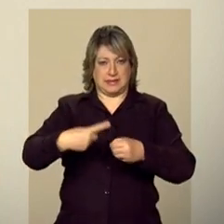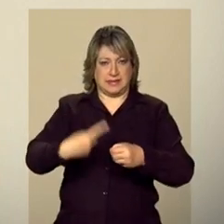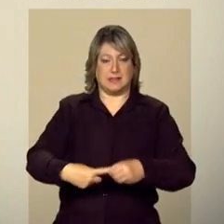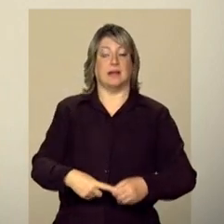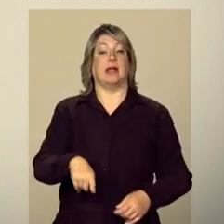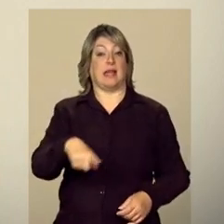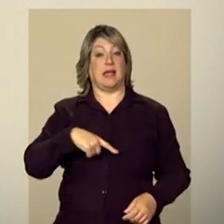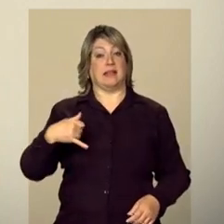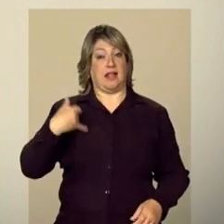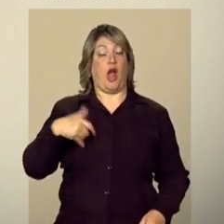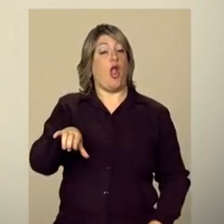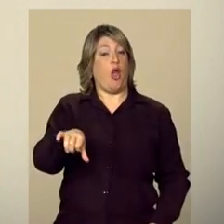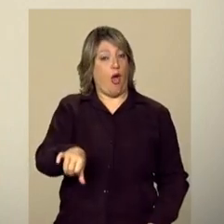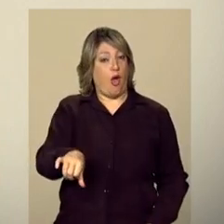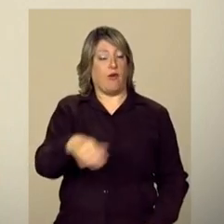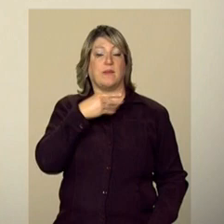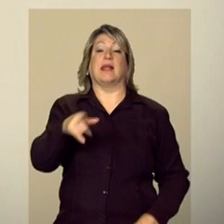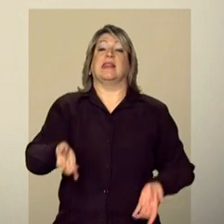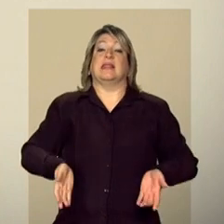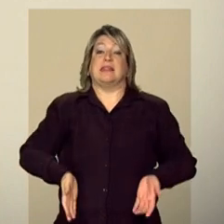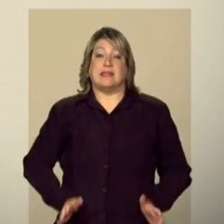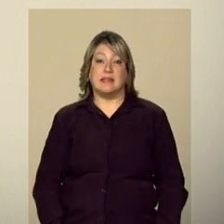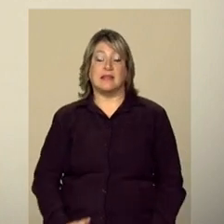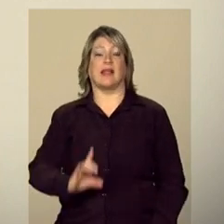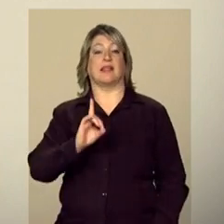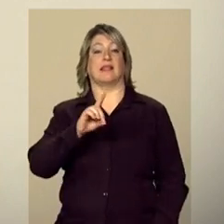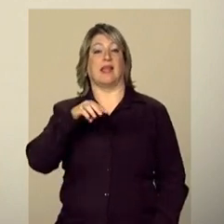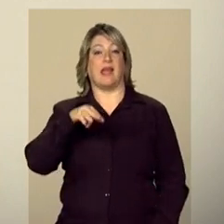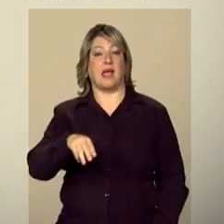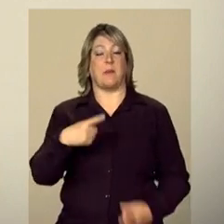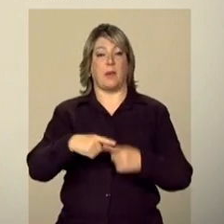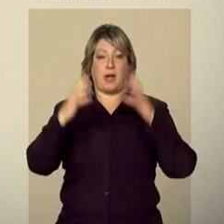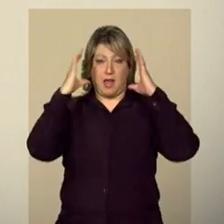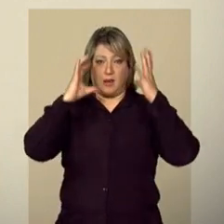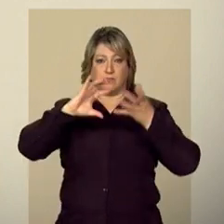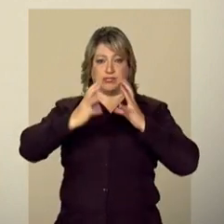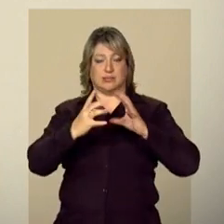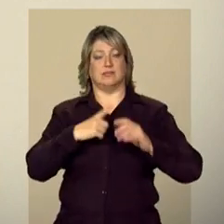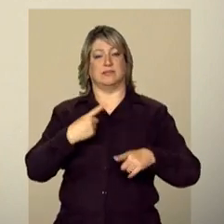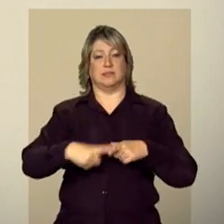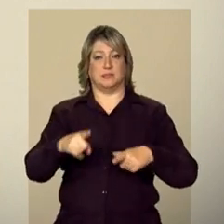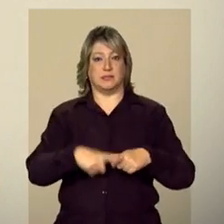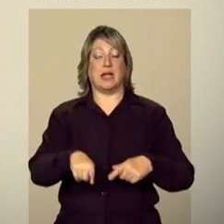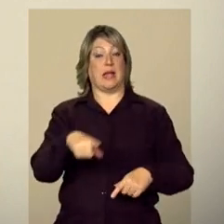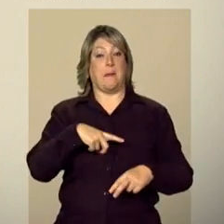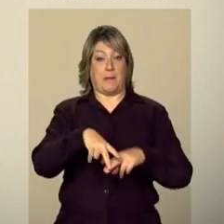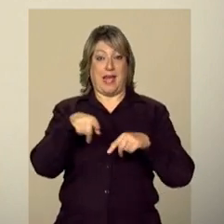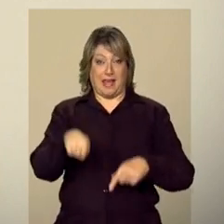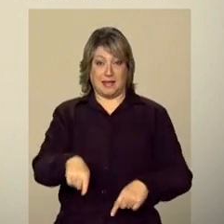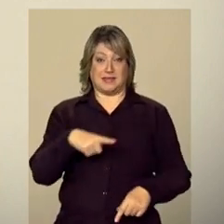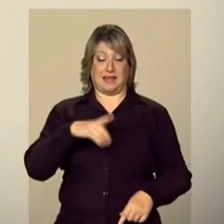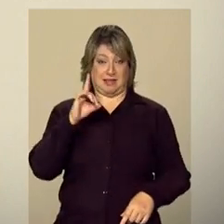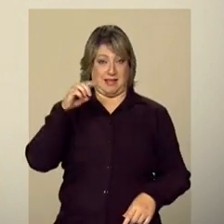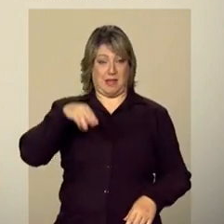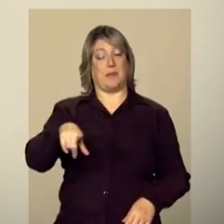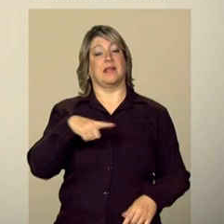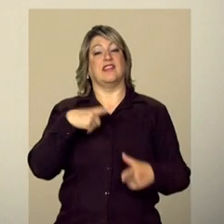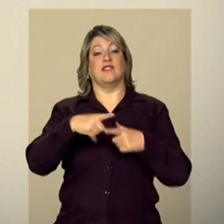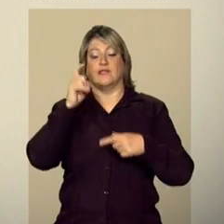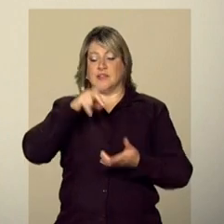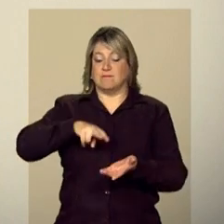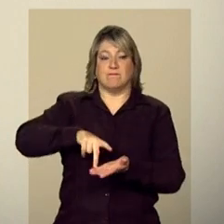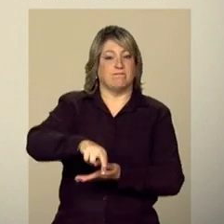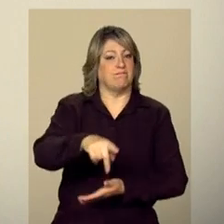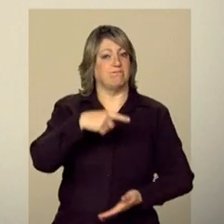Darlan tem 9 anos e nasceu com uma paralisia cerebral por causa dessa paralisia Ele tem dificuldade para